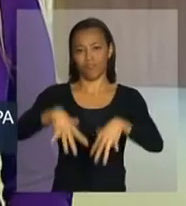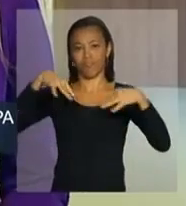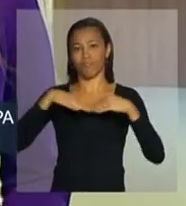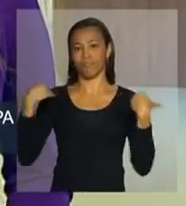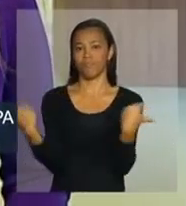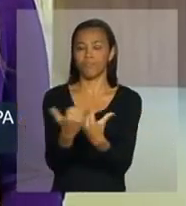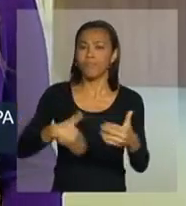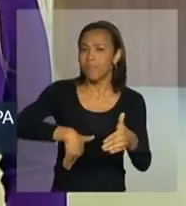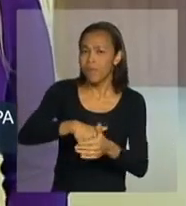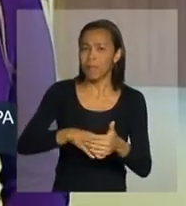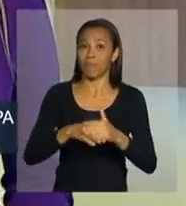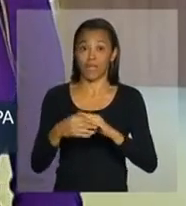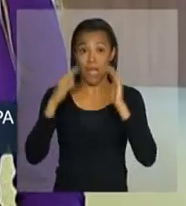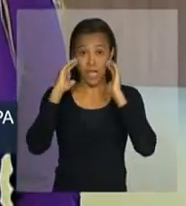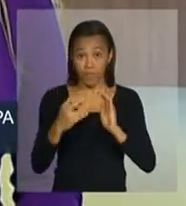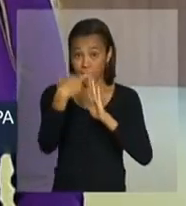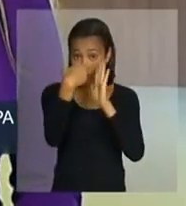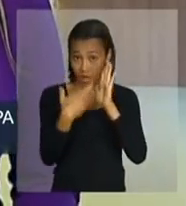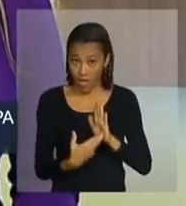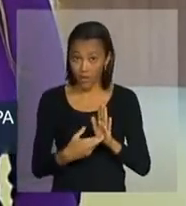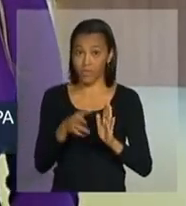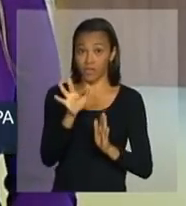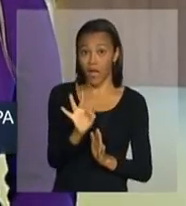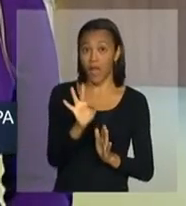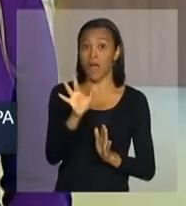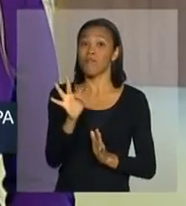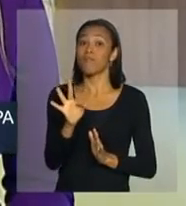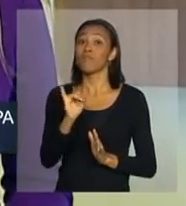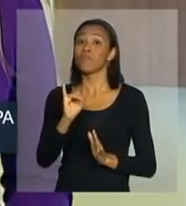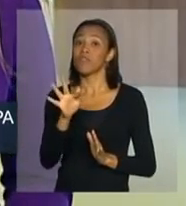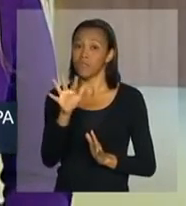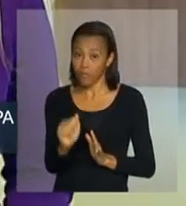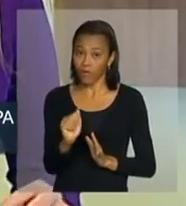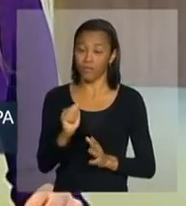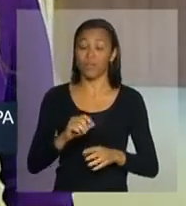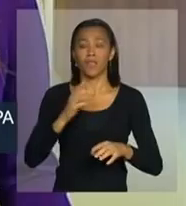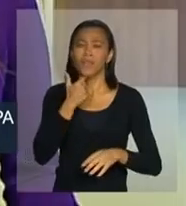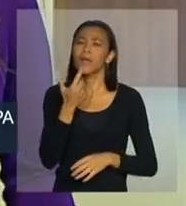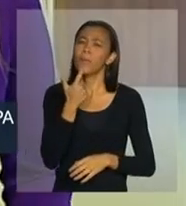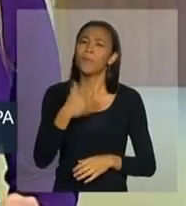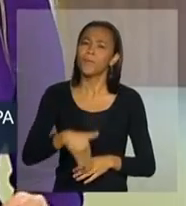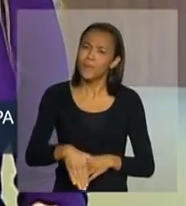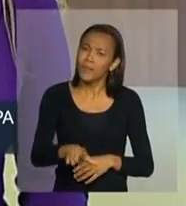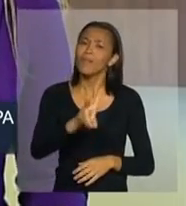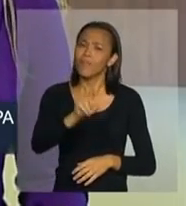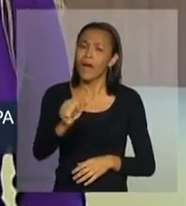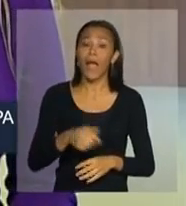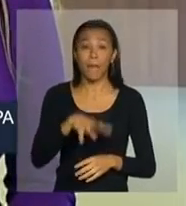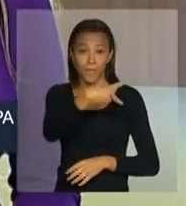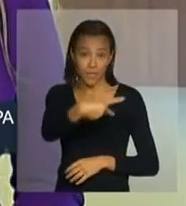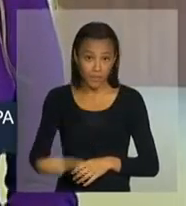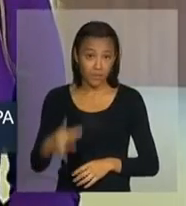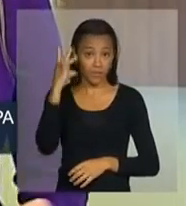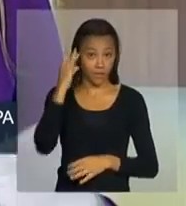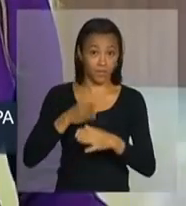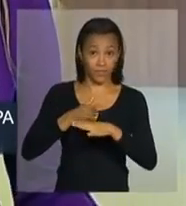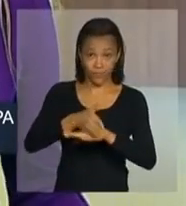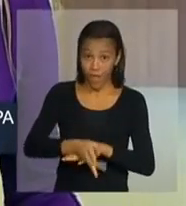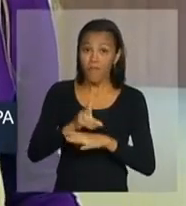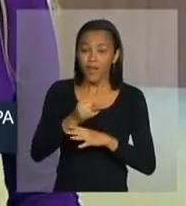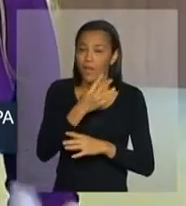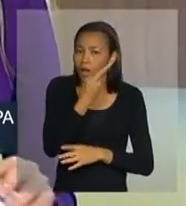adequar às exigências da FIFA a Federação Internacional de Futebol. Daqui a pouquinho a presidenta Dilma Roussef